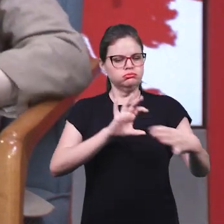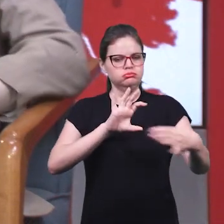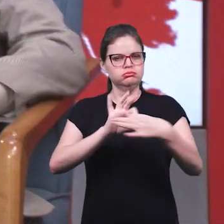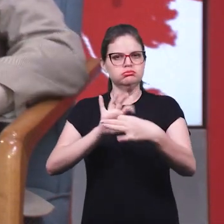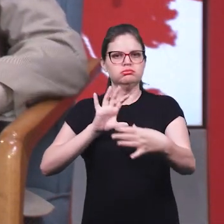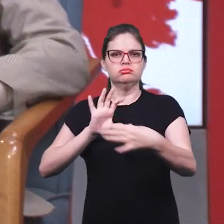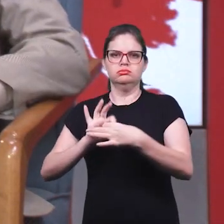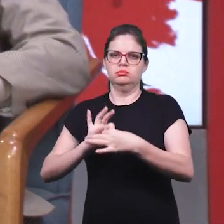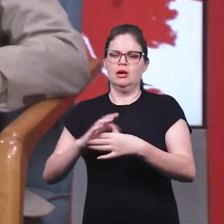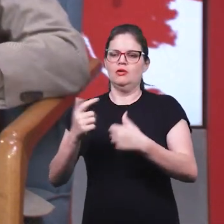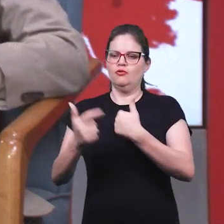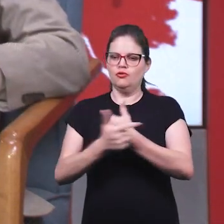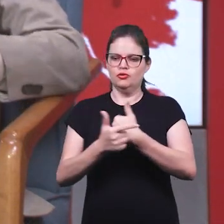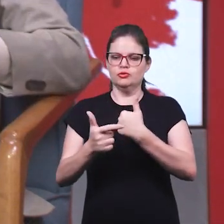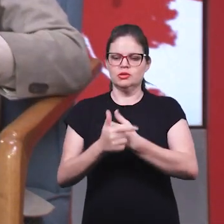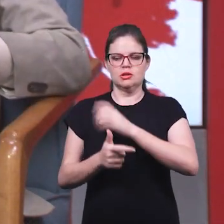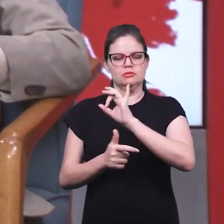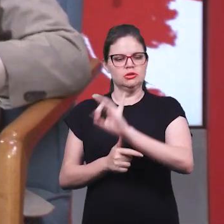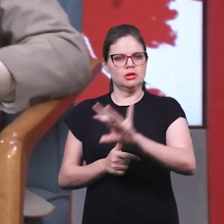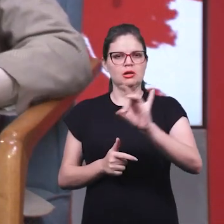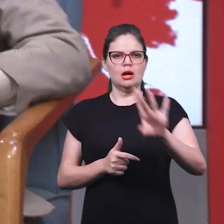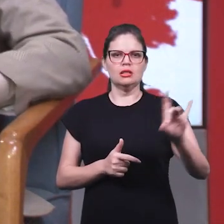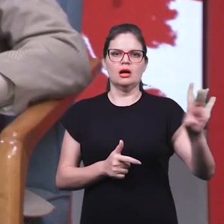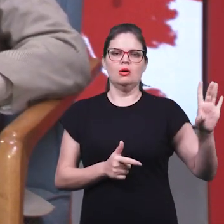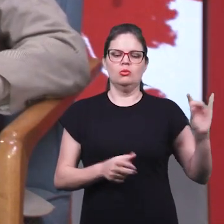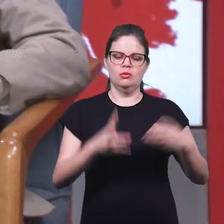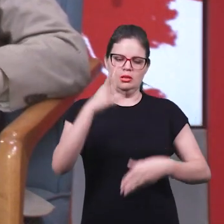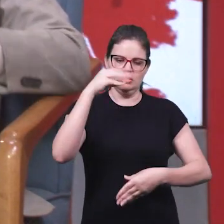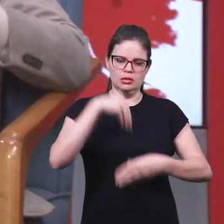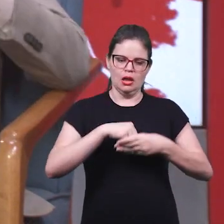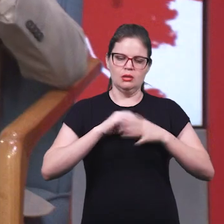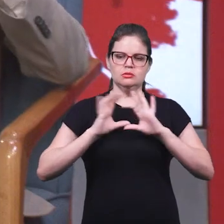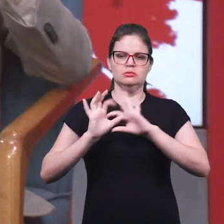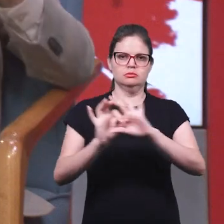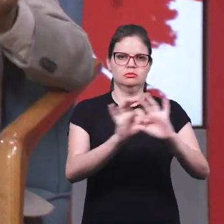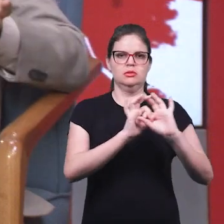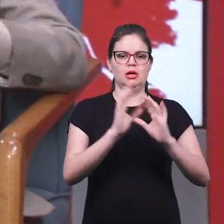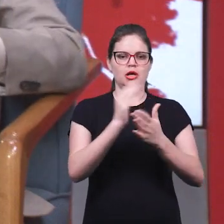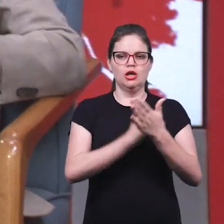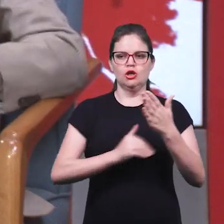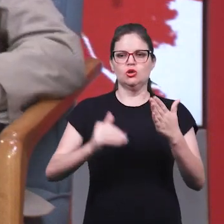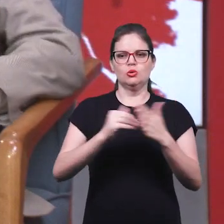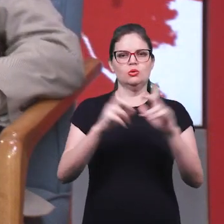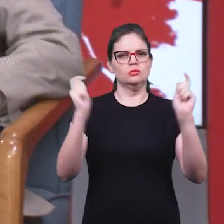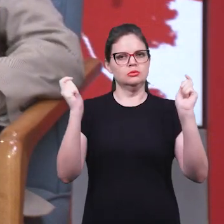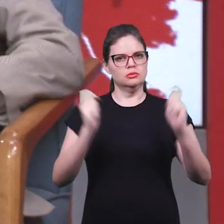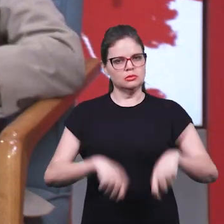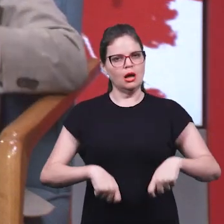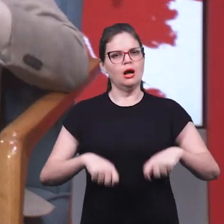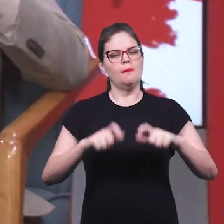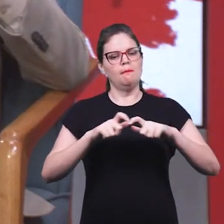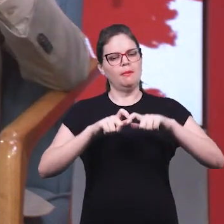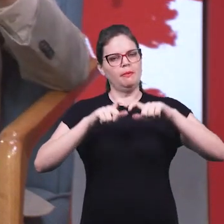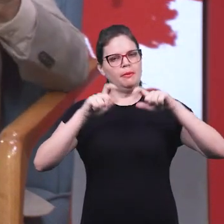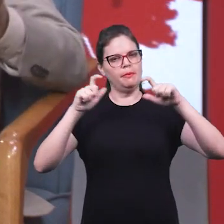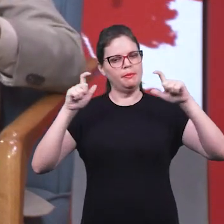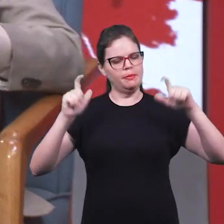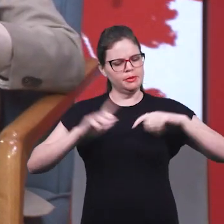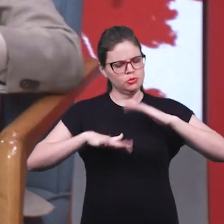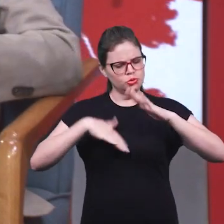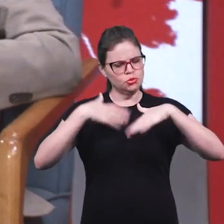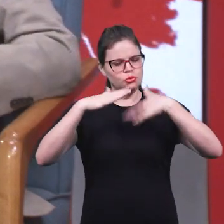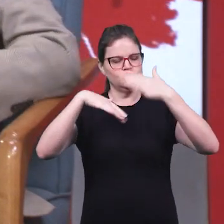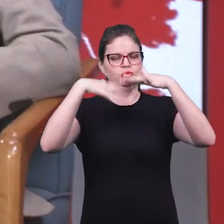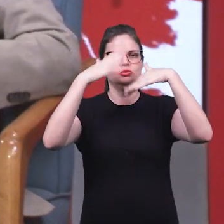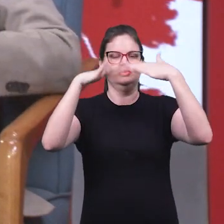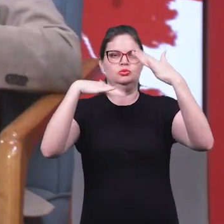palavra diz, para uma função determinada no corpo, para que todo o corpo cresça, né, e seja